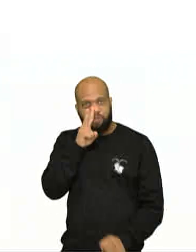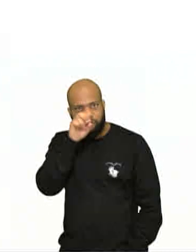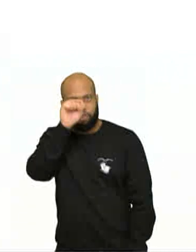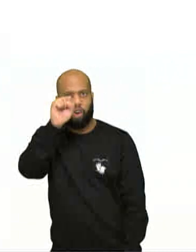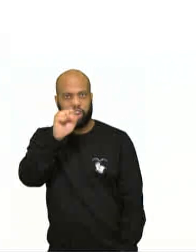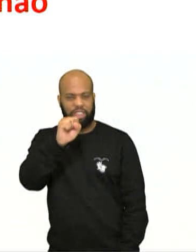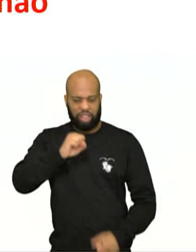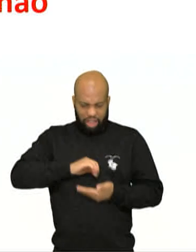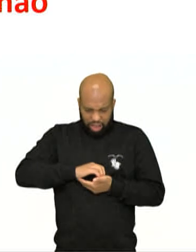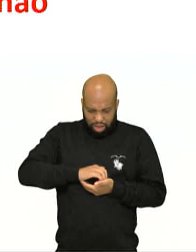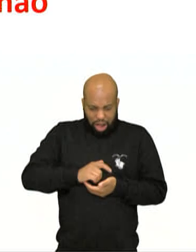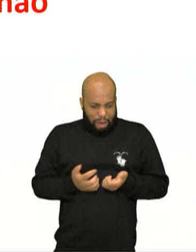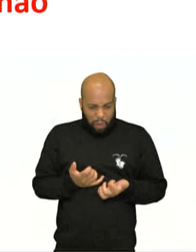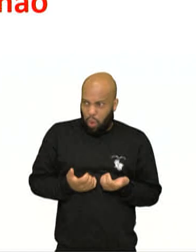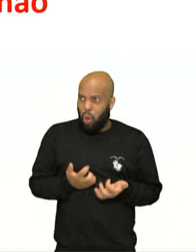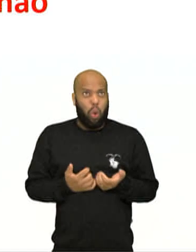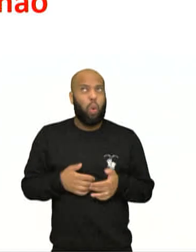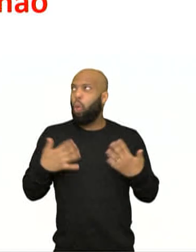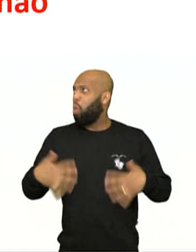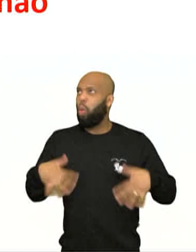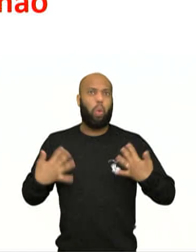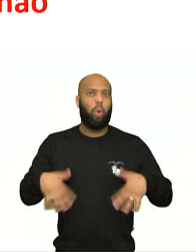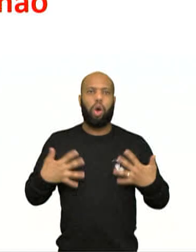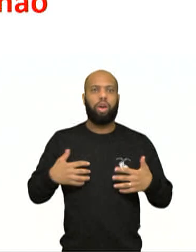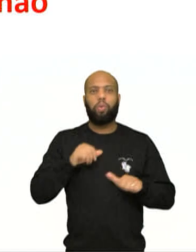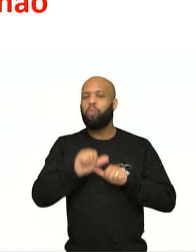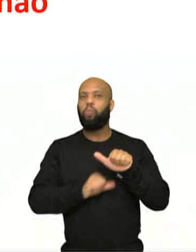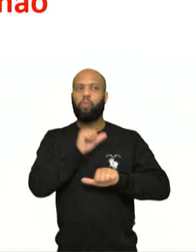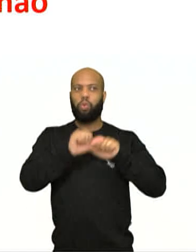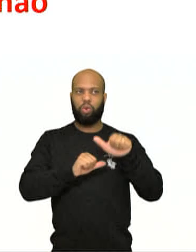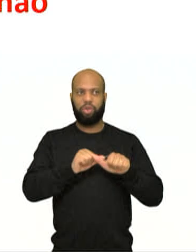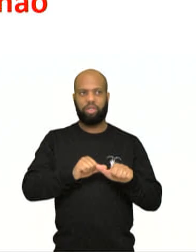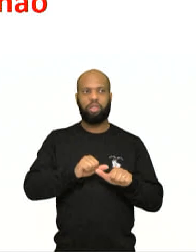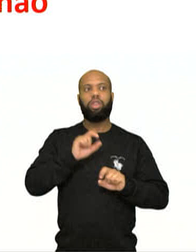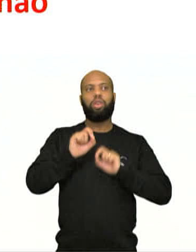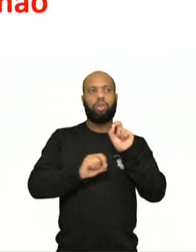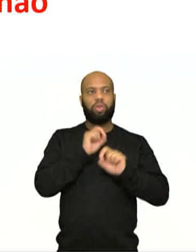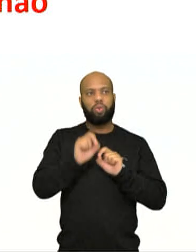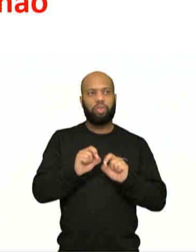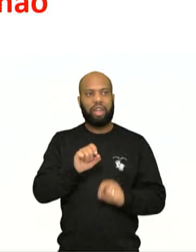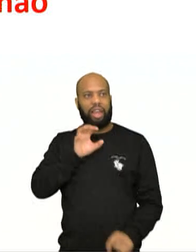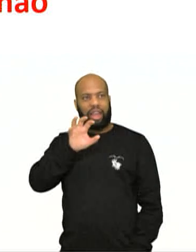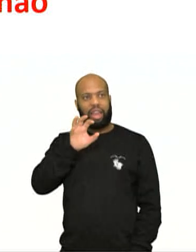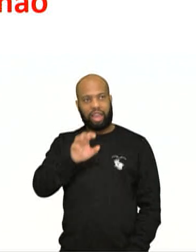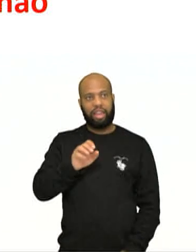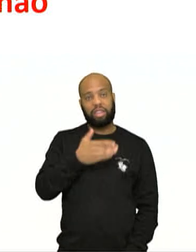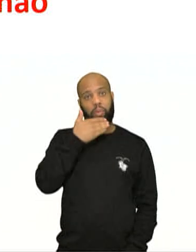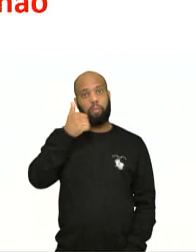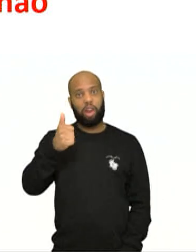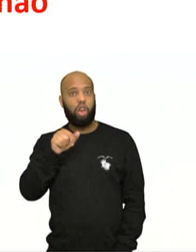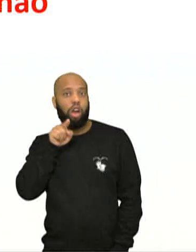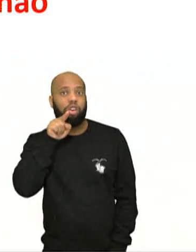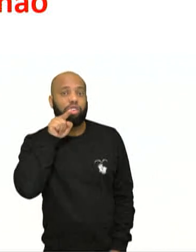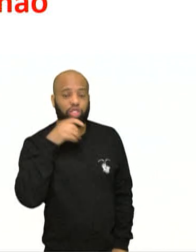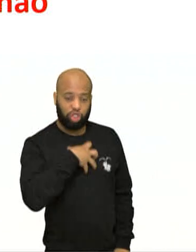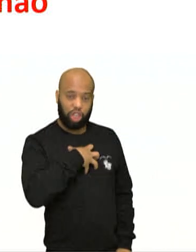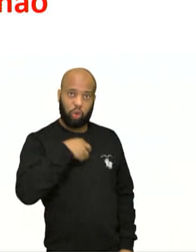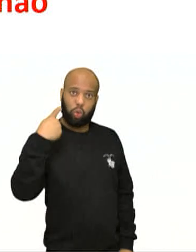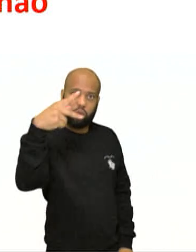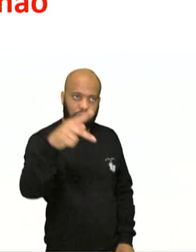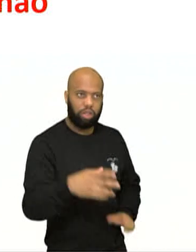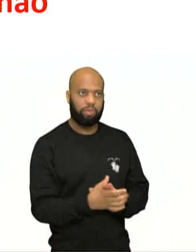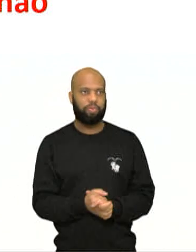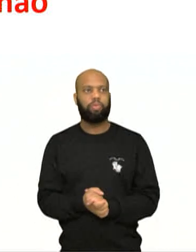as borboletas e a brisa no boost extra para ser a melhor versão de ti mesmo.